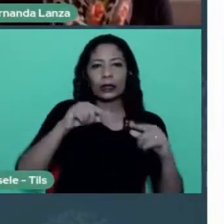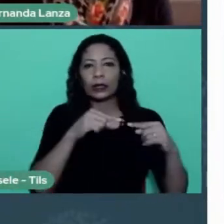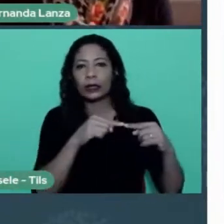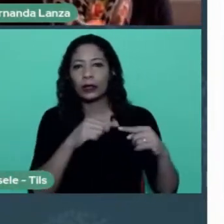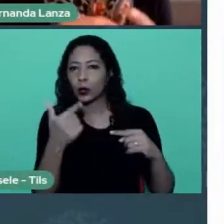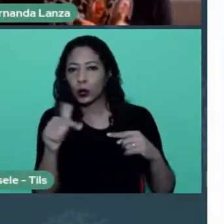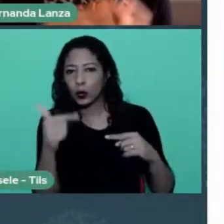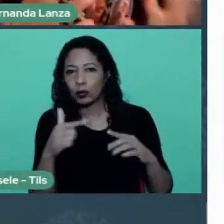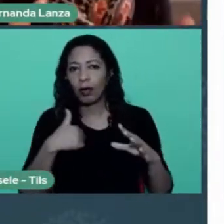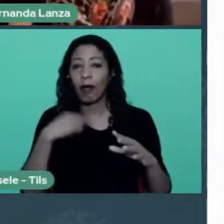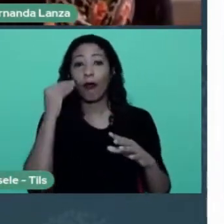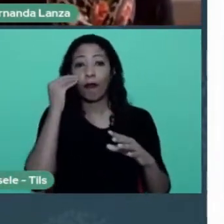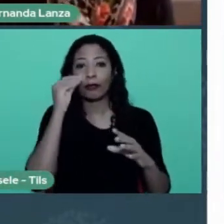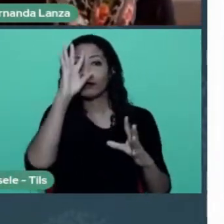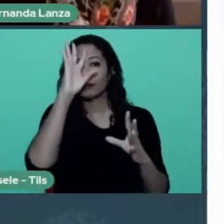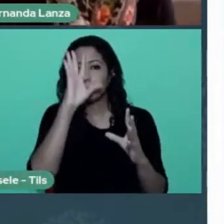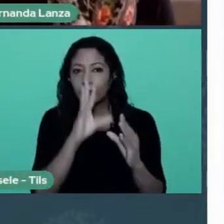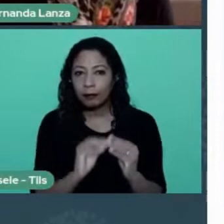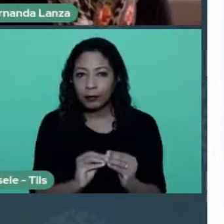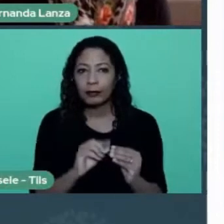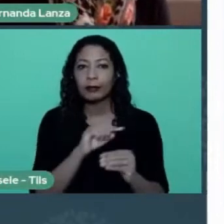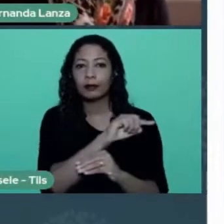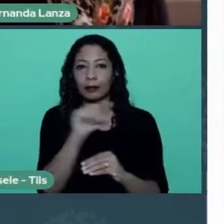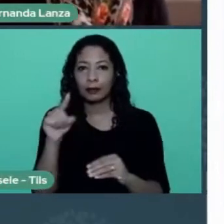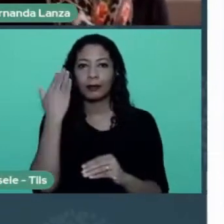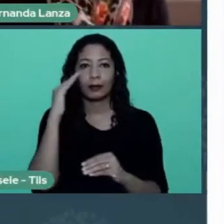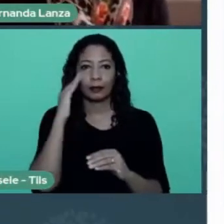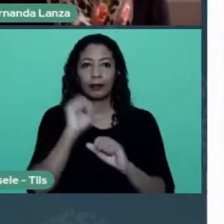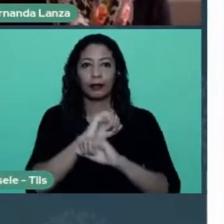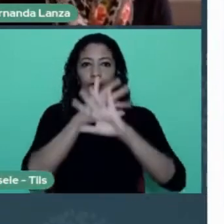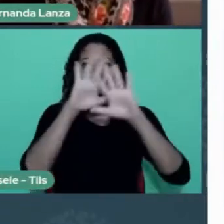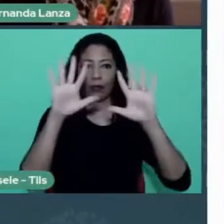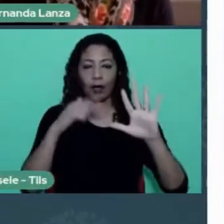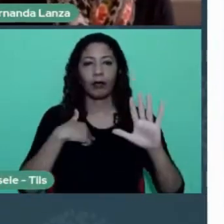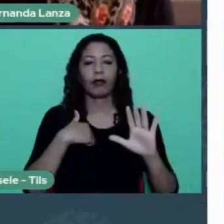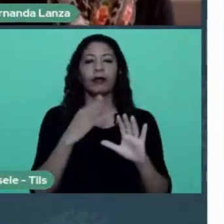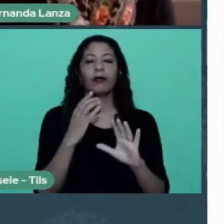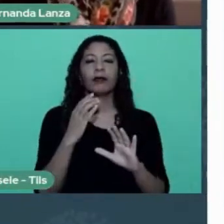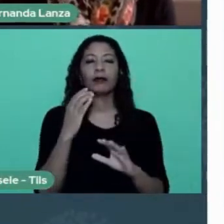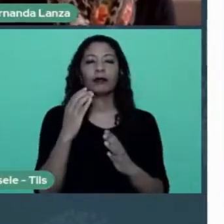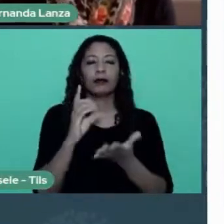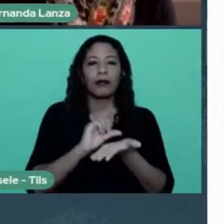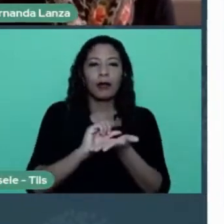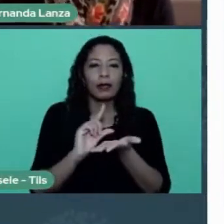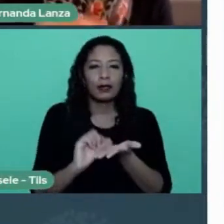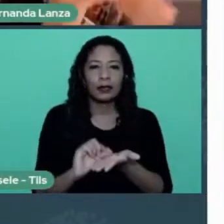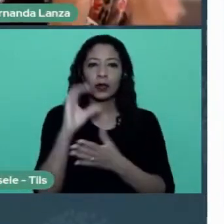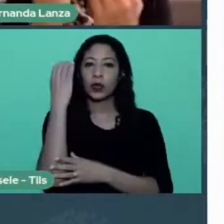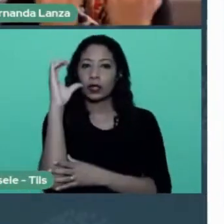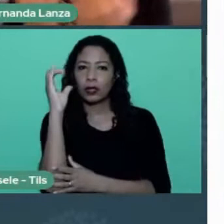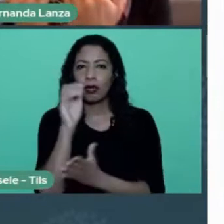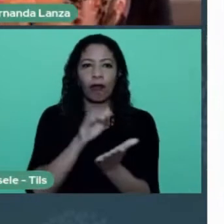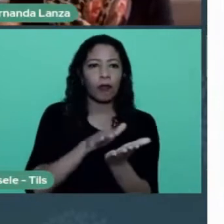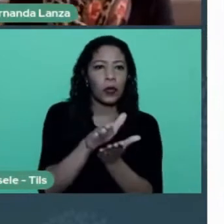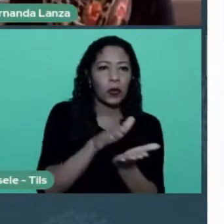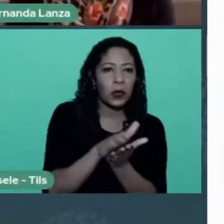bastante... que vocês consigam entender o conteúdo. Quando a gente fala de artigo científico, de publicação, de pesquisa,